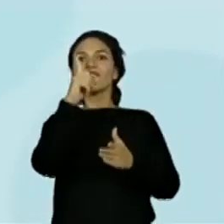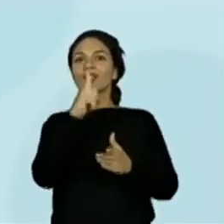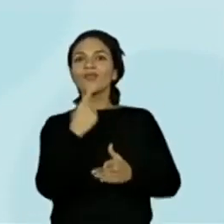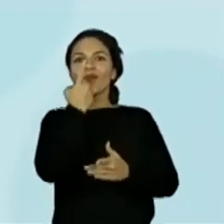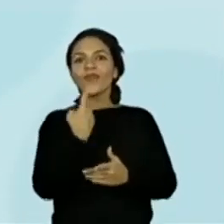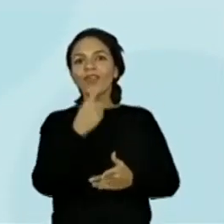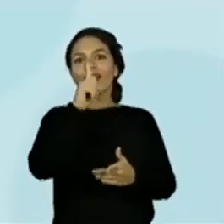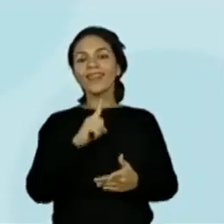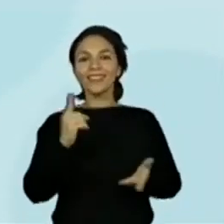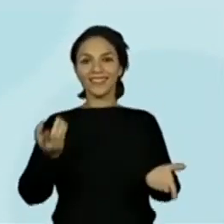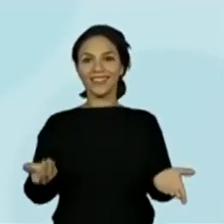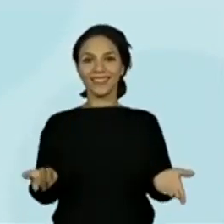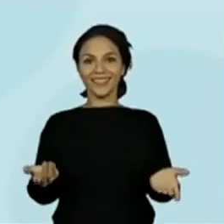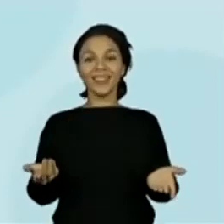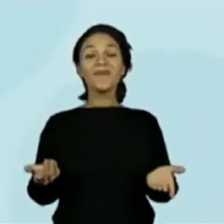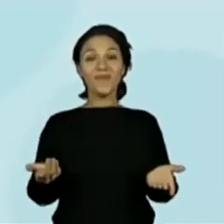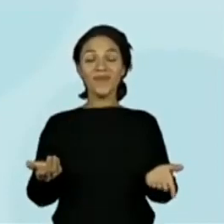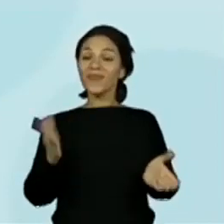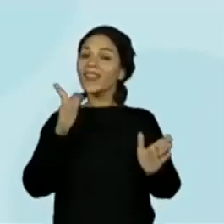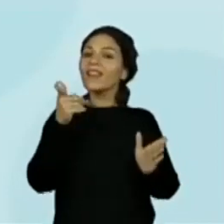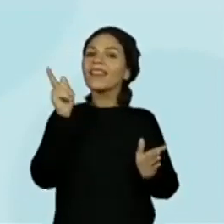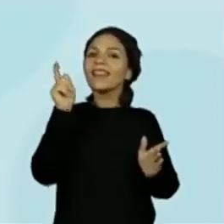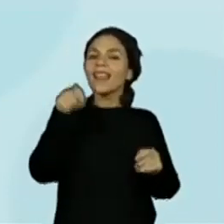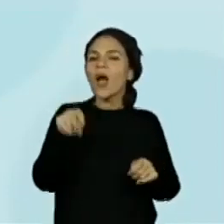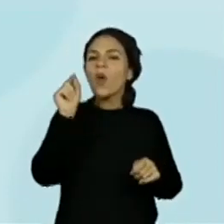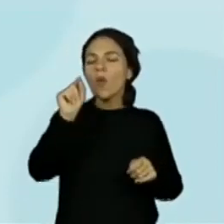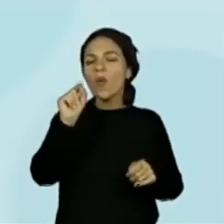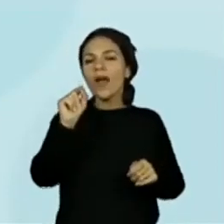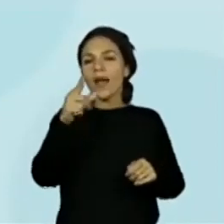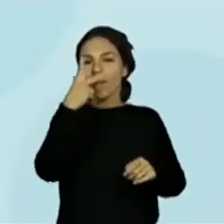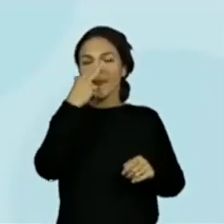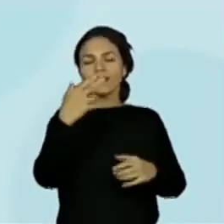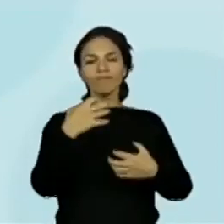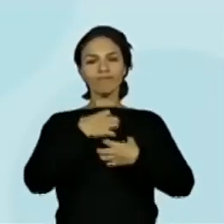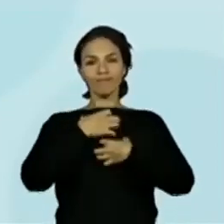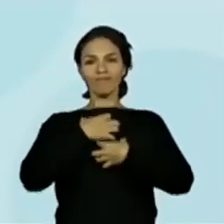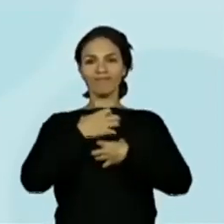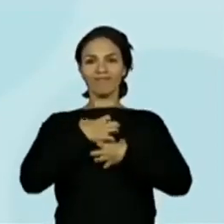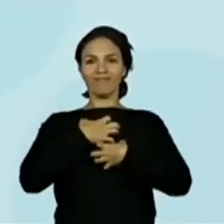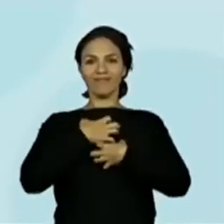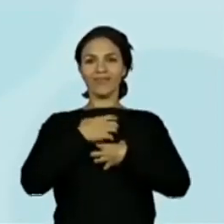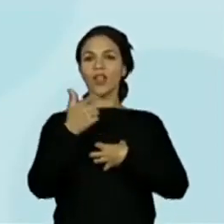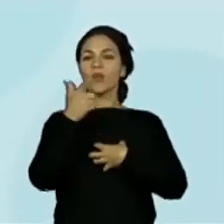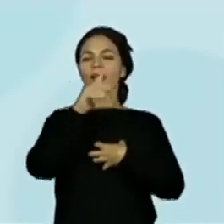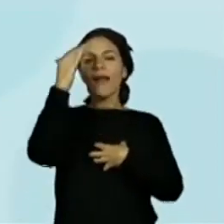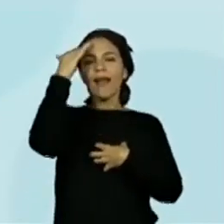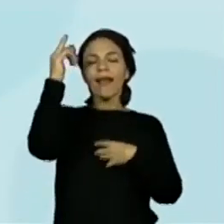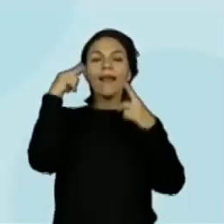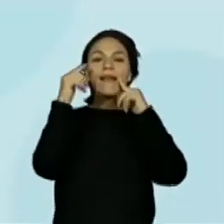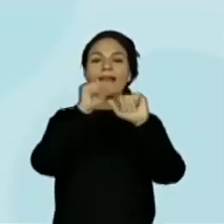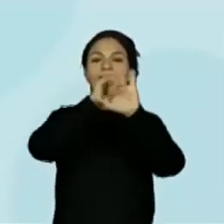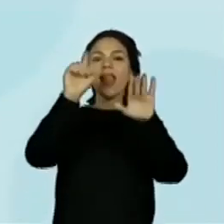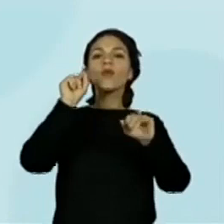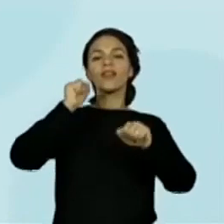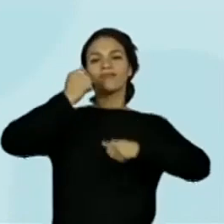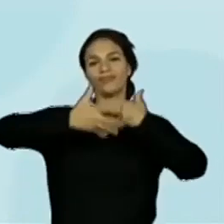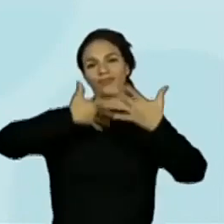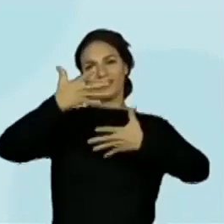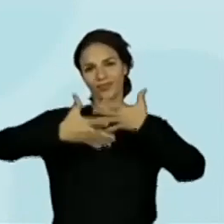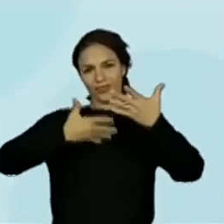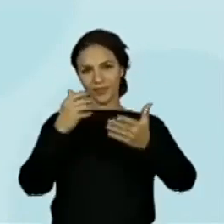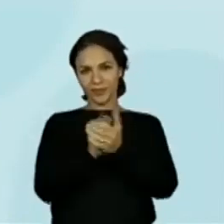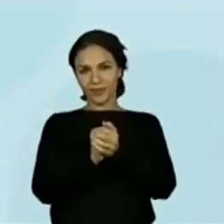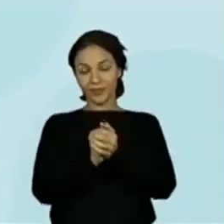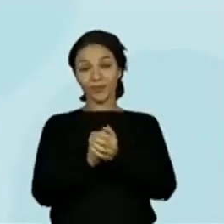Viu como que a gente consegue pontuar a frase aqui? E eu entendo bem o que eu estou falando? Ponto